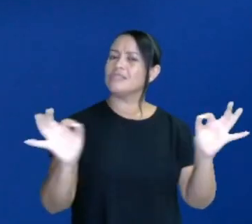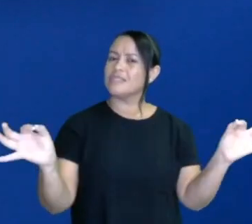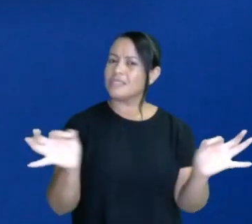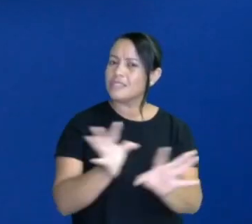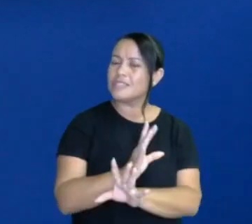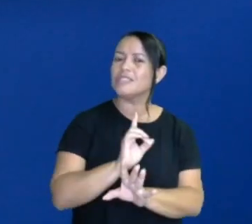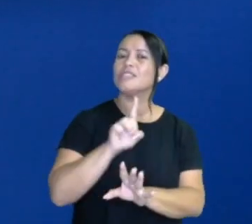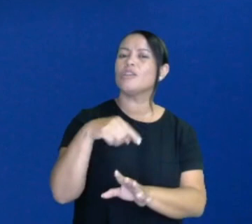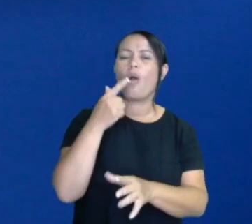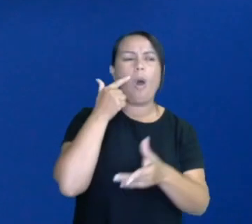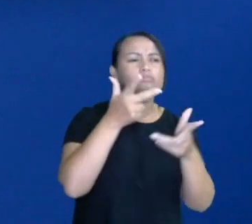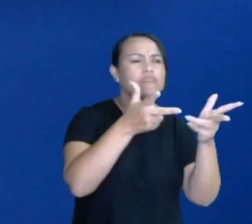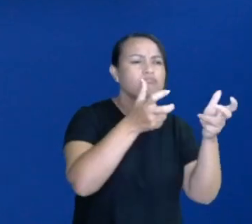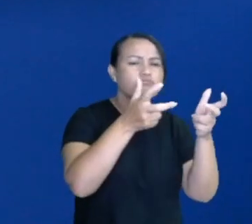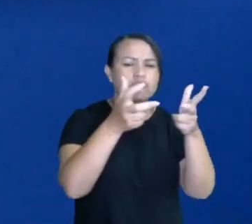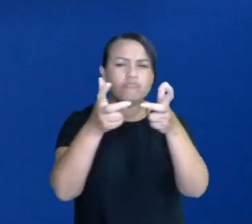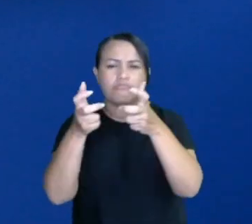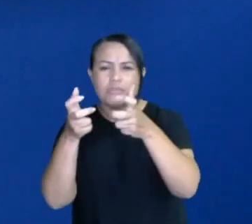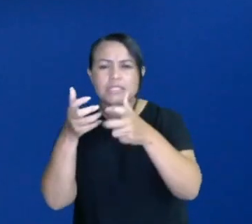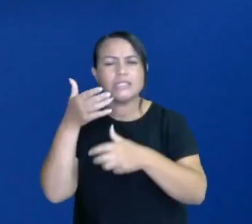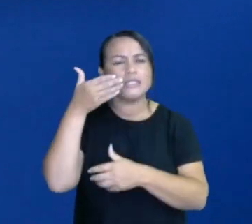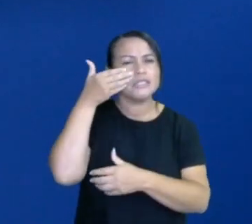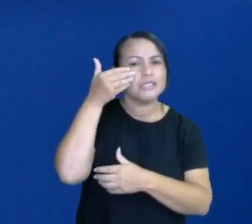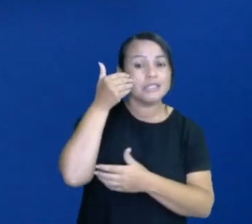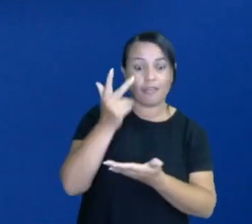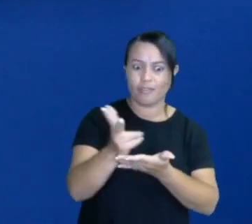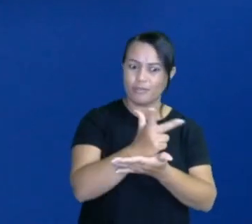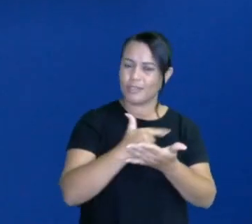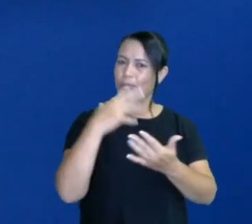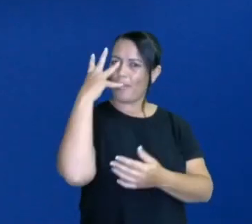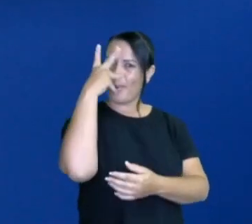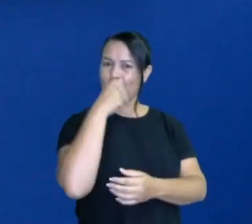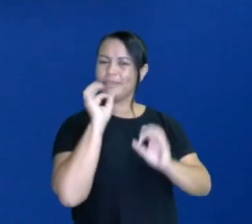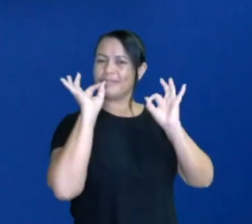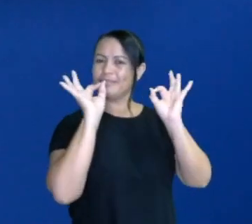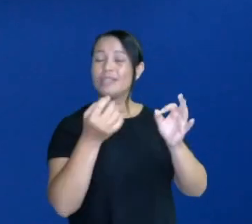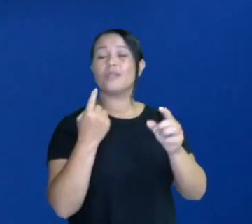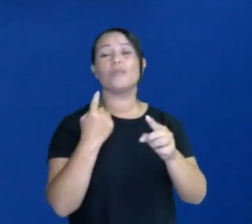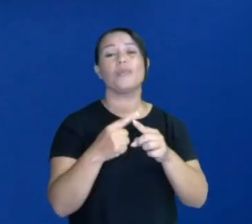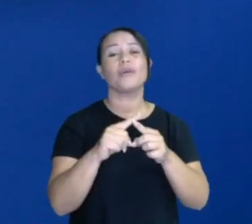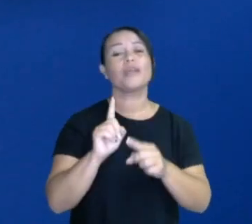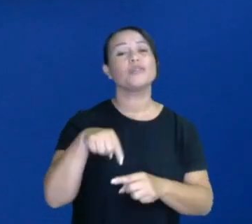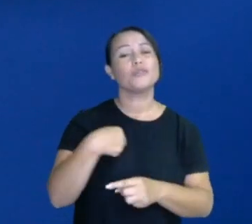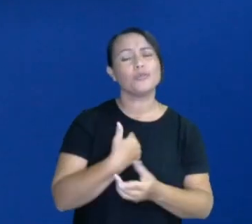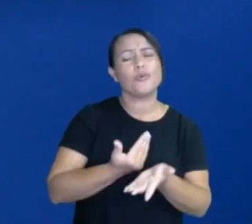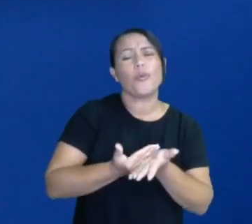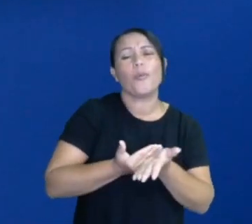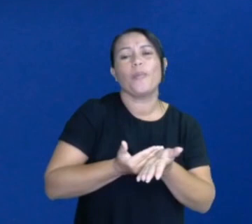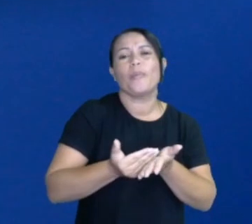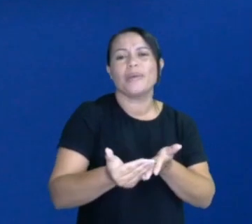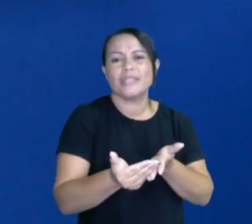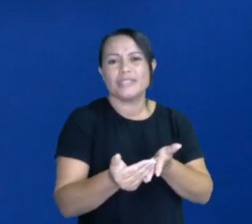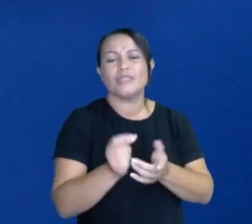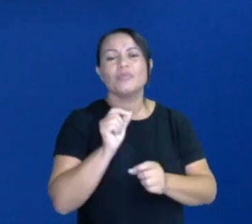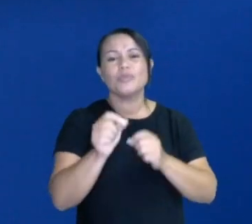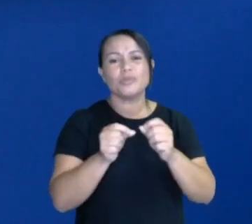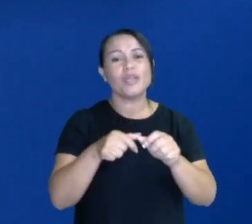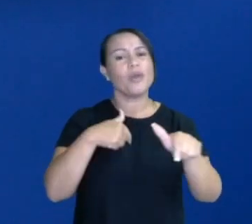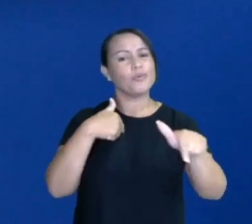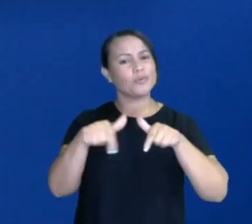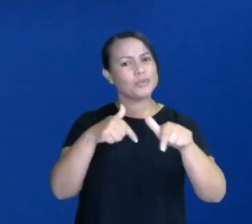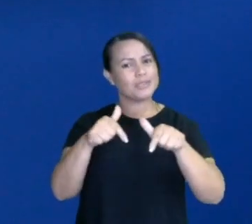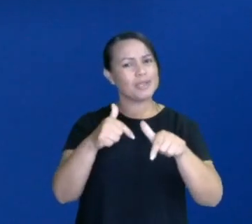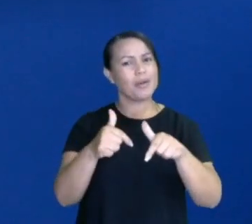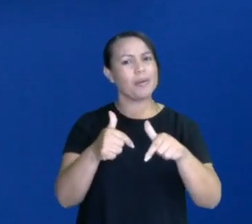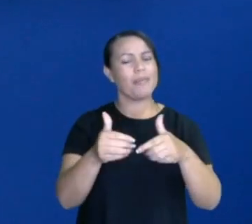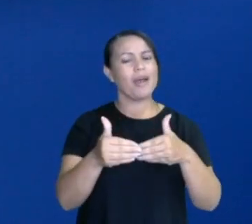todo o espaço aí e façam tudo bem bonito, tá certo? Para que a gente possa, começar a iniciar os nossos trabalhos